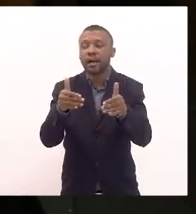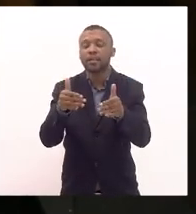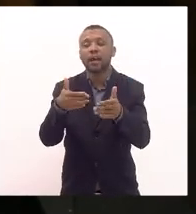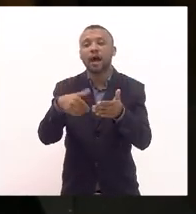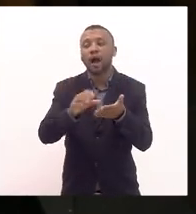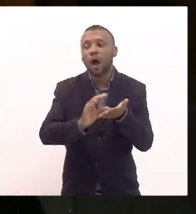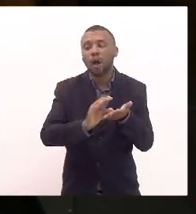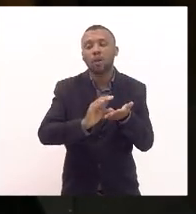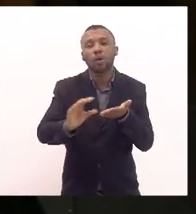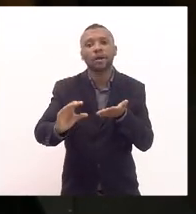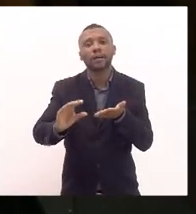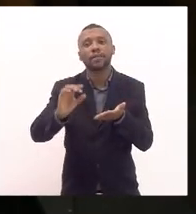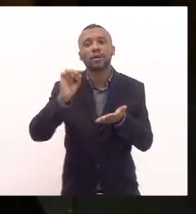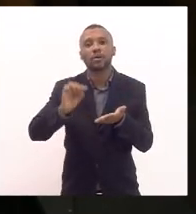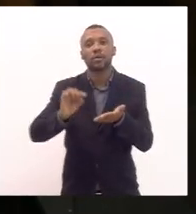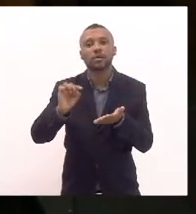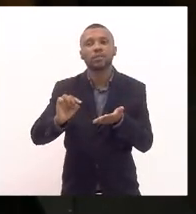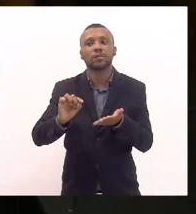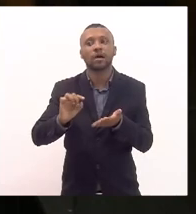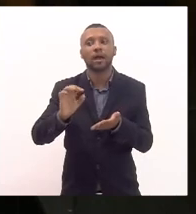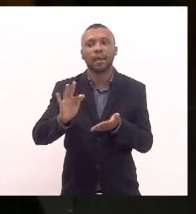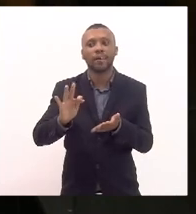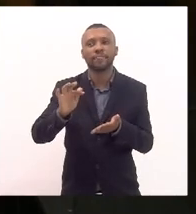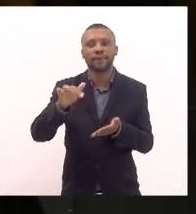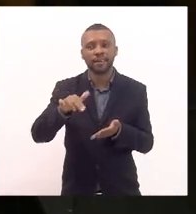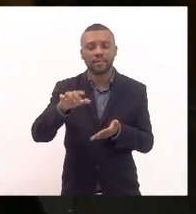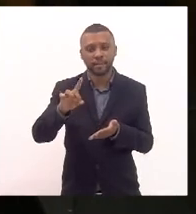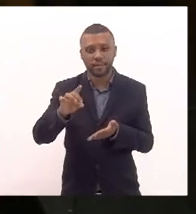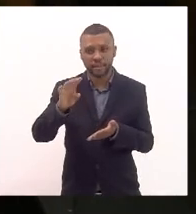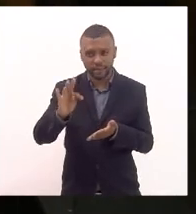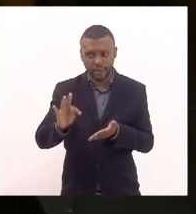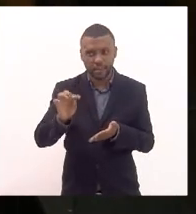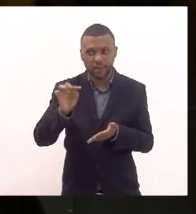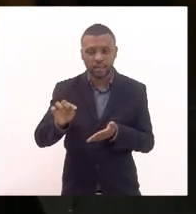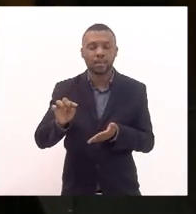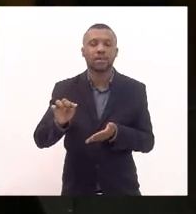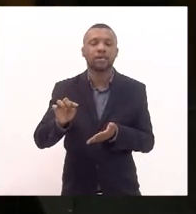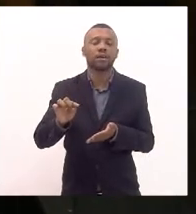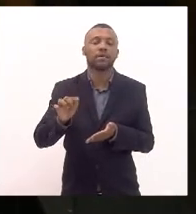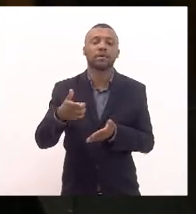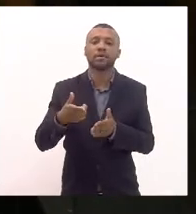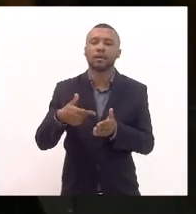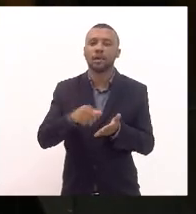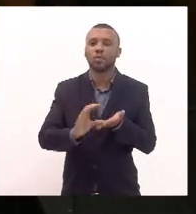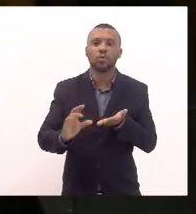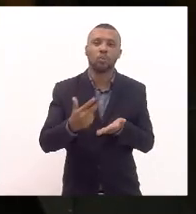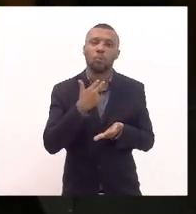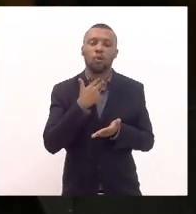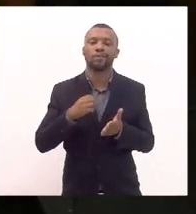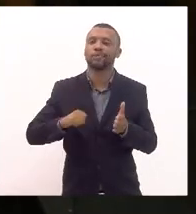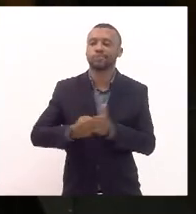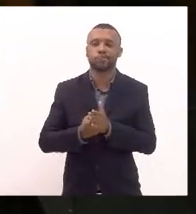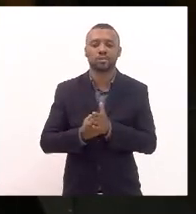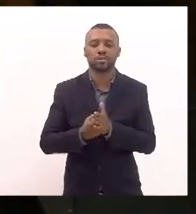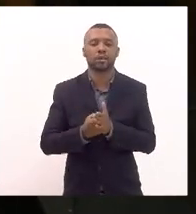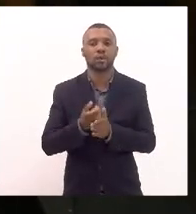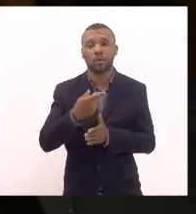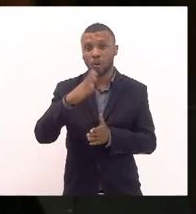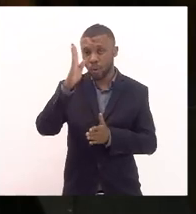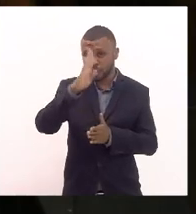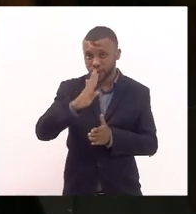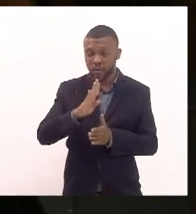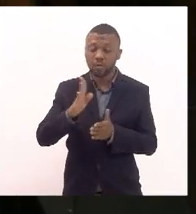provenientes de fontes vinculados ao fndct a reserva de contingência portanto esse recurso não podem ser bloqueado O Brasil